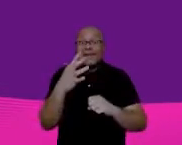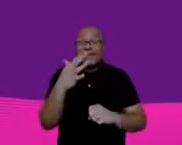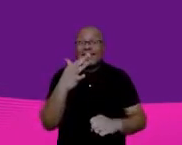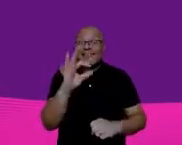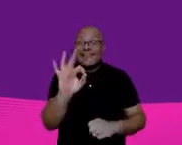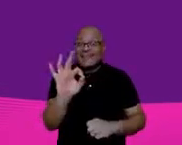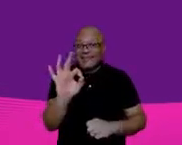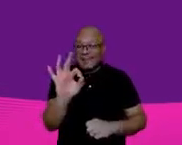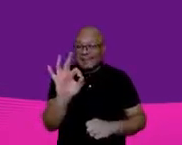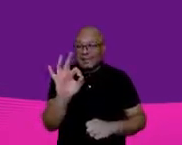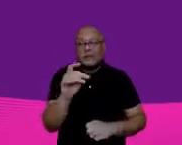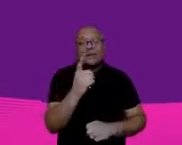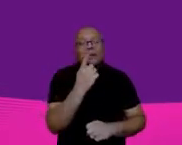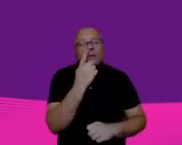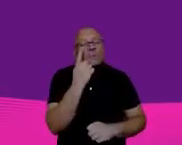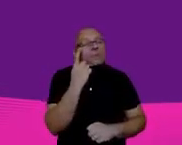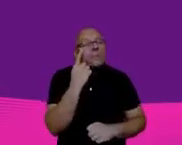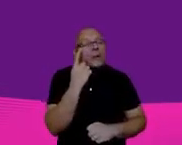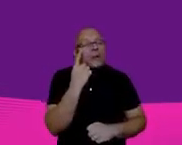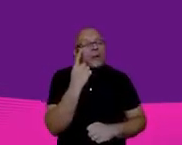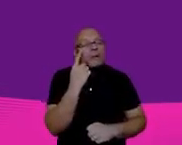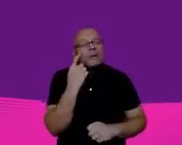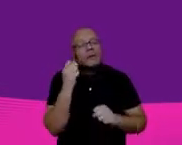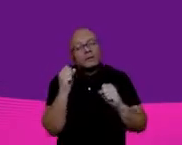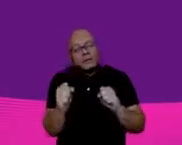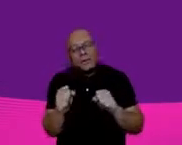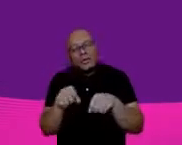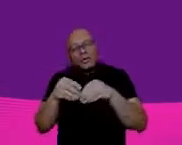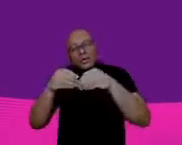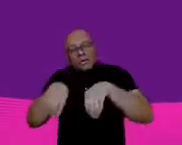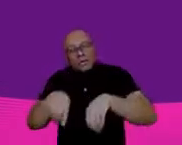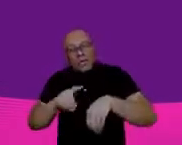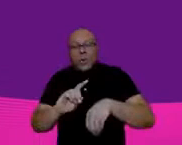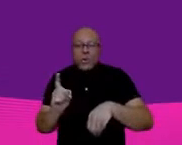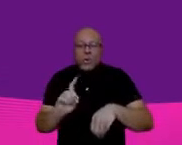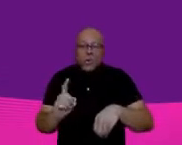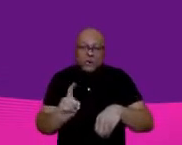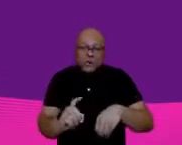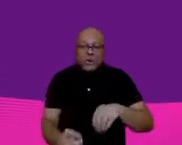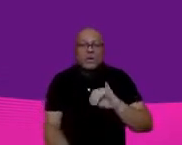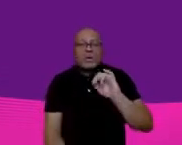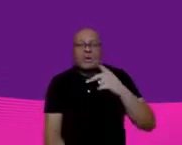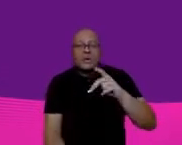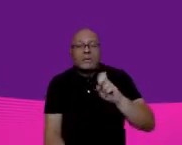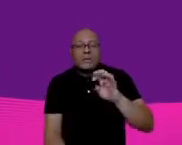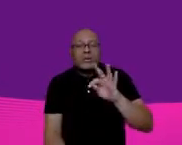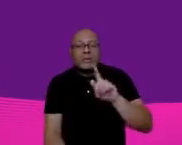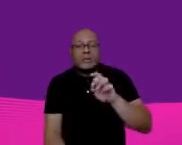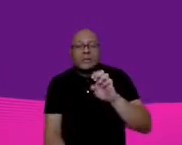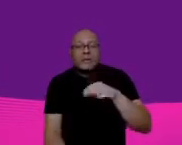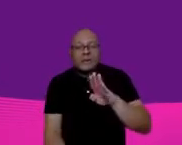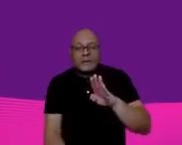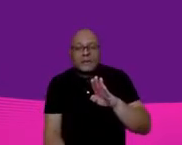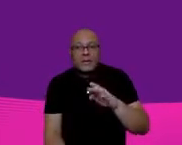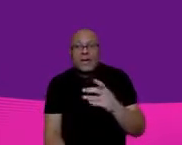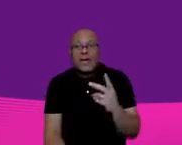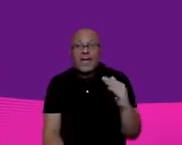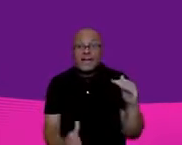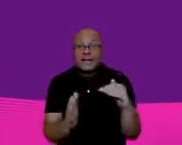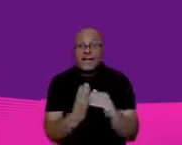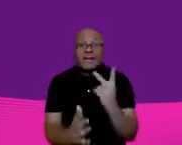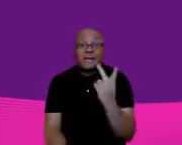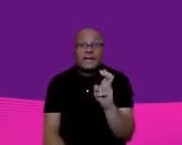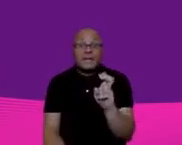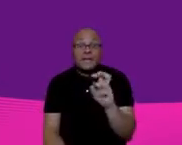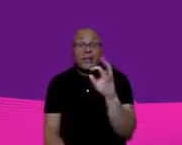tenho algum tipo de impacto posterior, o impingement posterior. Então, aqui até 25 graus. Se vocês